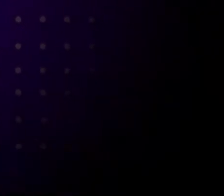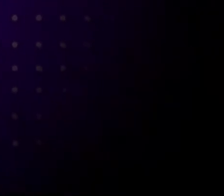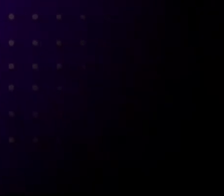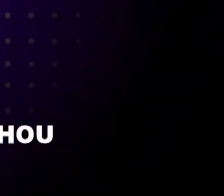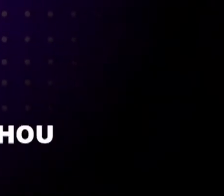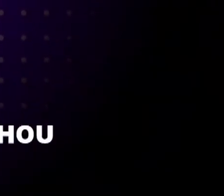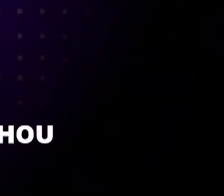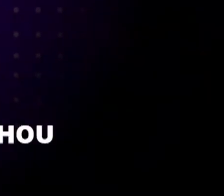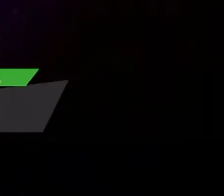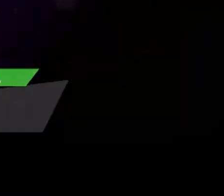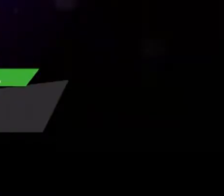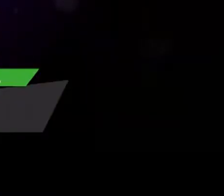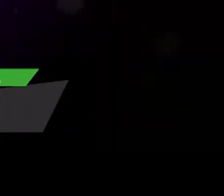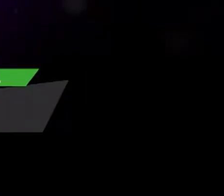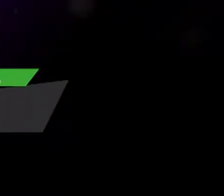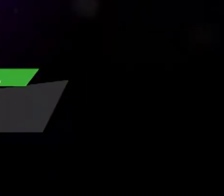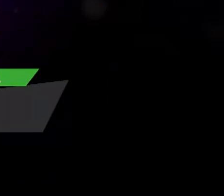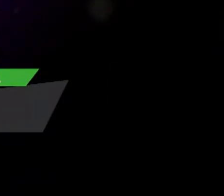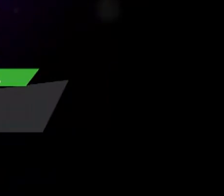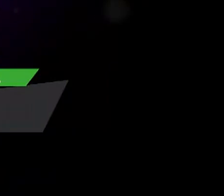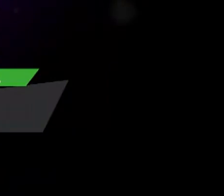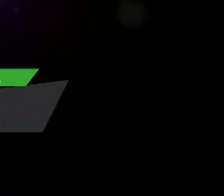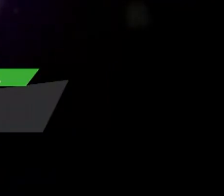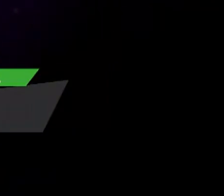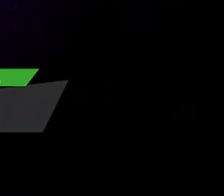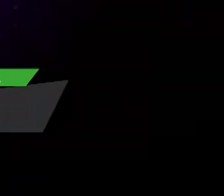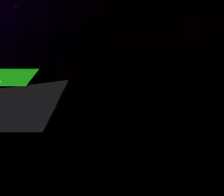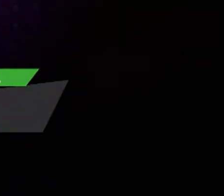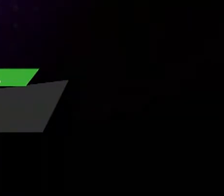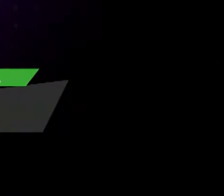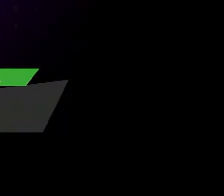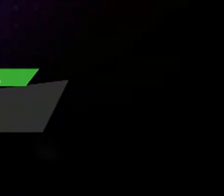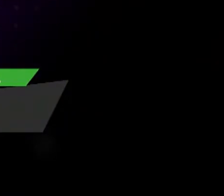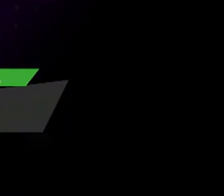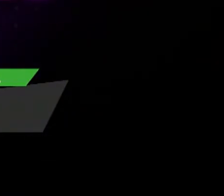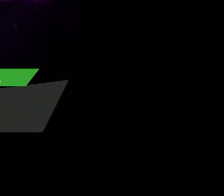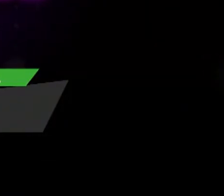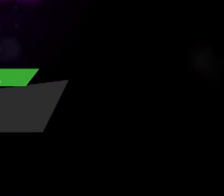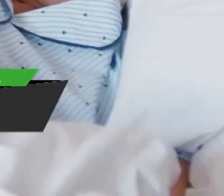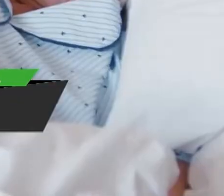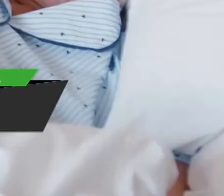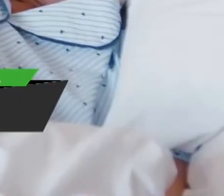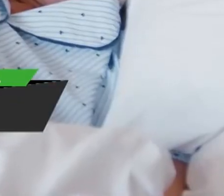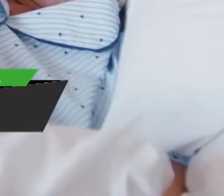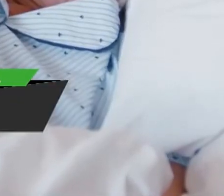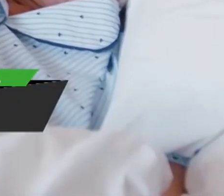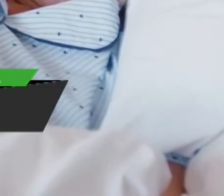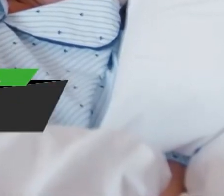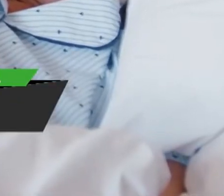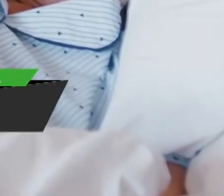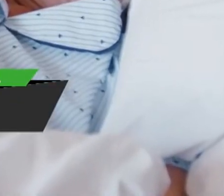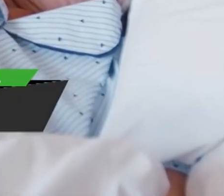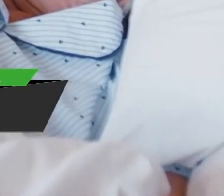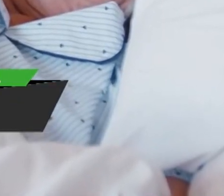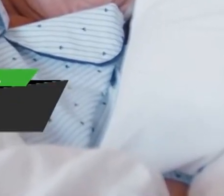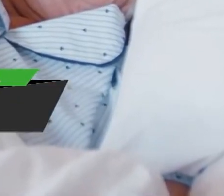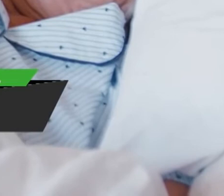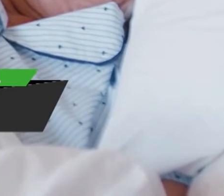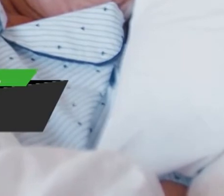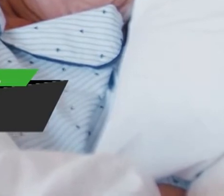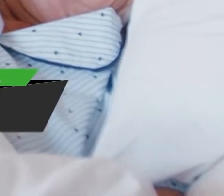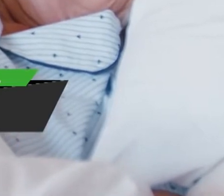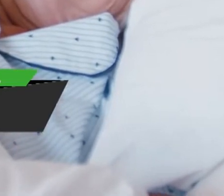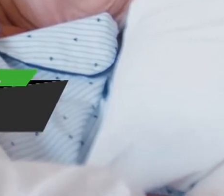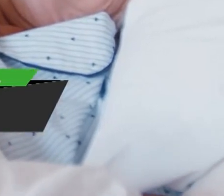Fábrica Sono Quality. São descontos jamais vistos. Ligue agora e aproveite. É a promoção perfeita para você cuidar da sua